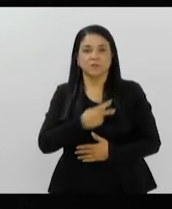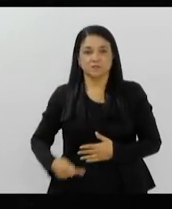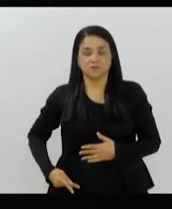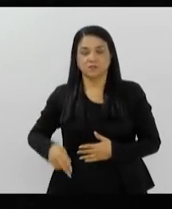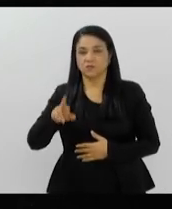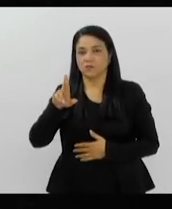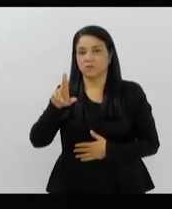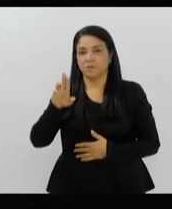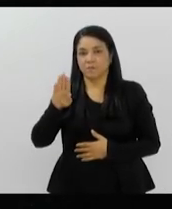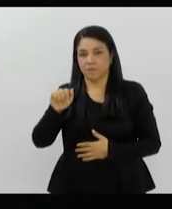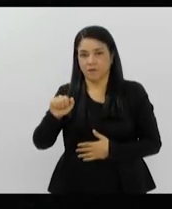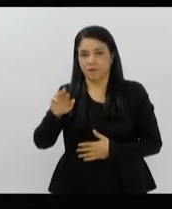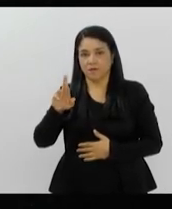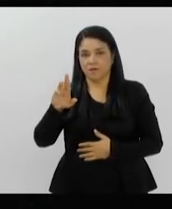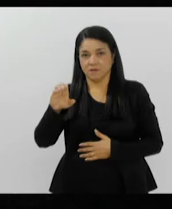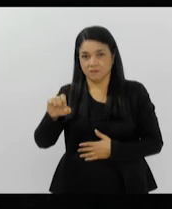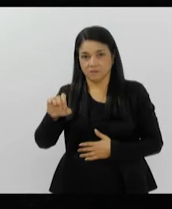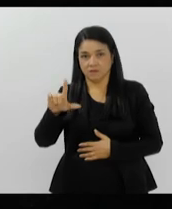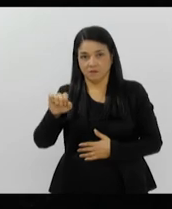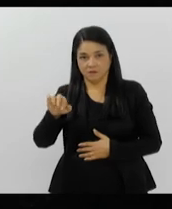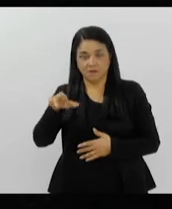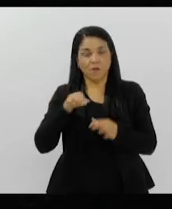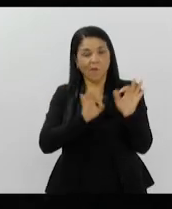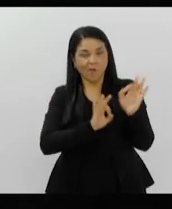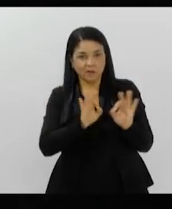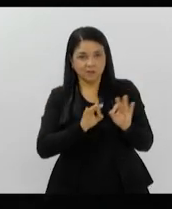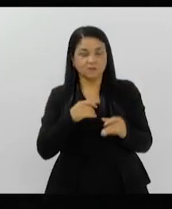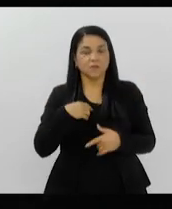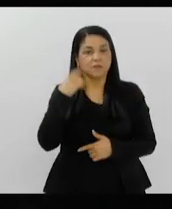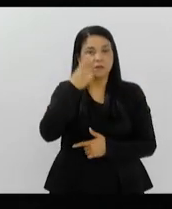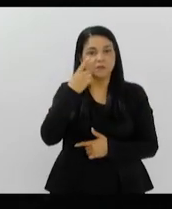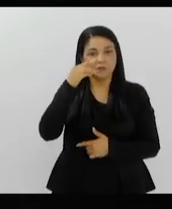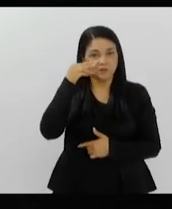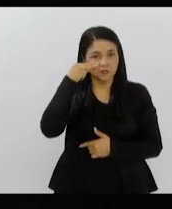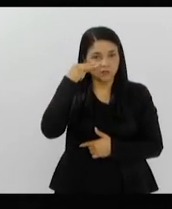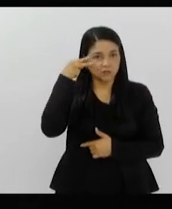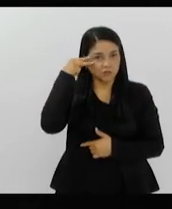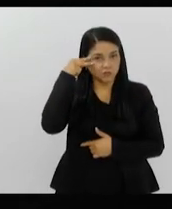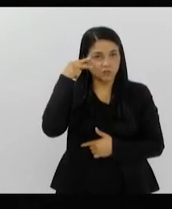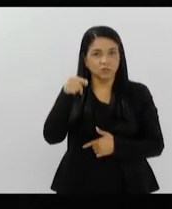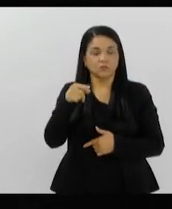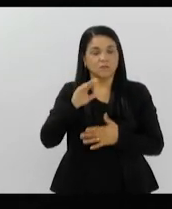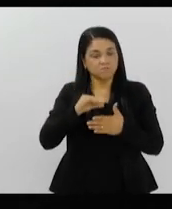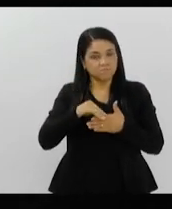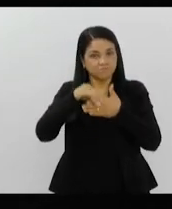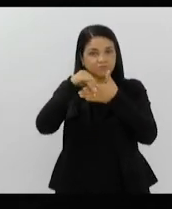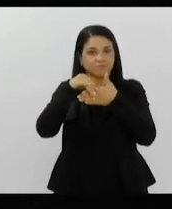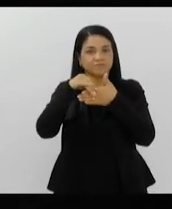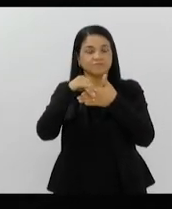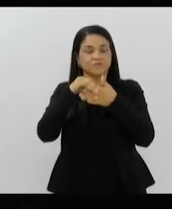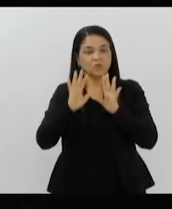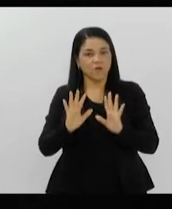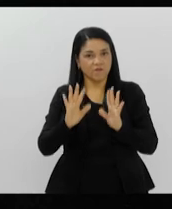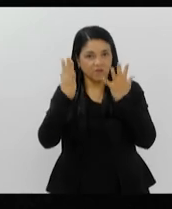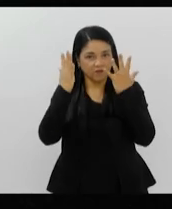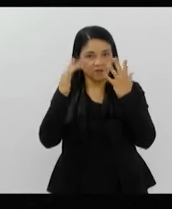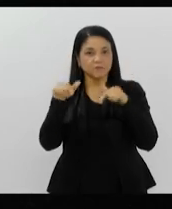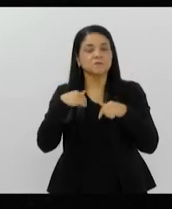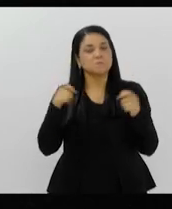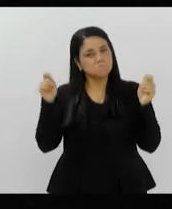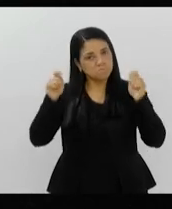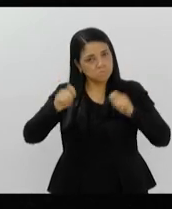casa, e organizado pela deputada Tia Ju como a grande anfitriã deste evento, possamos